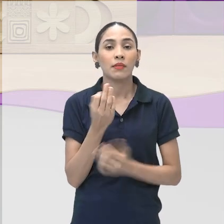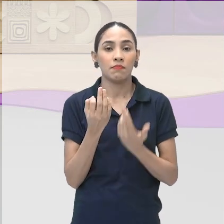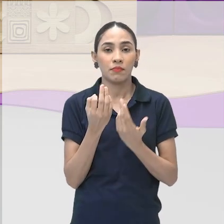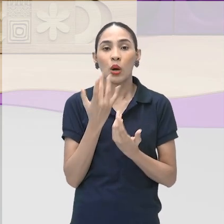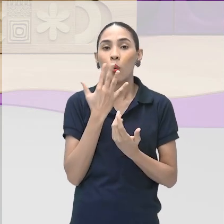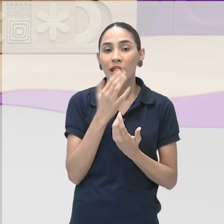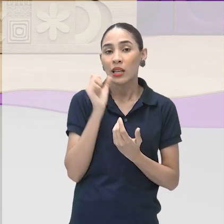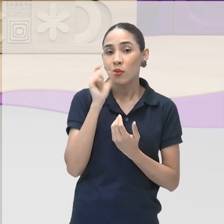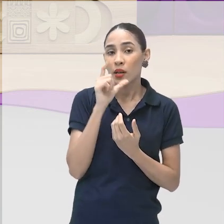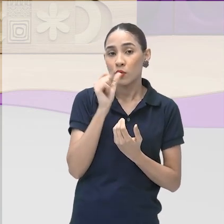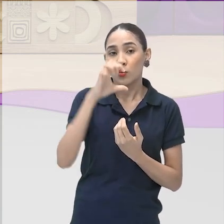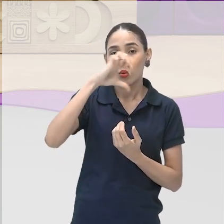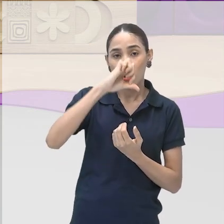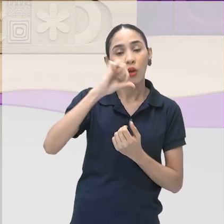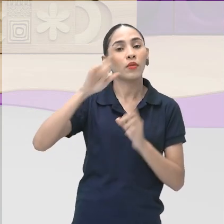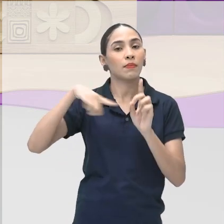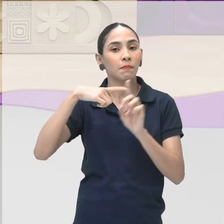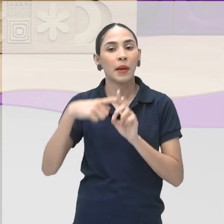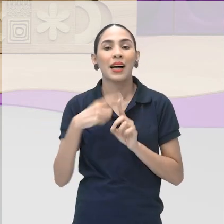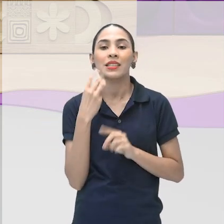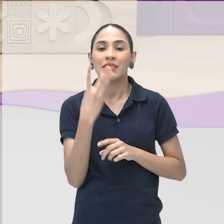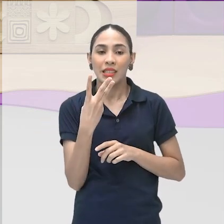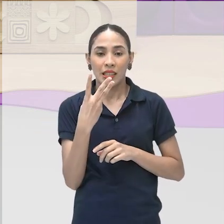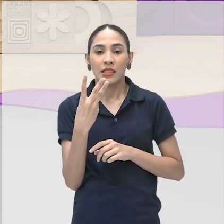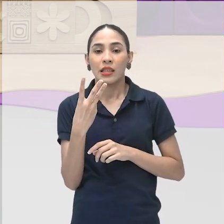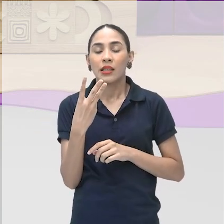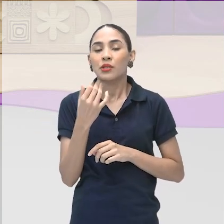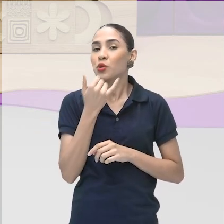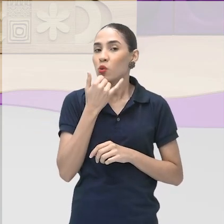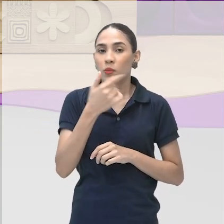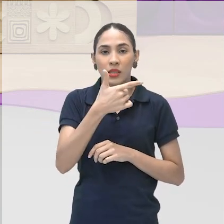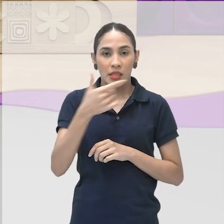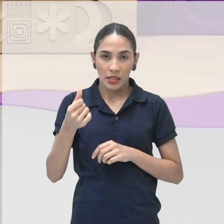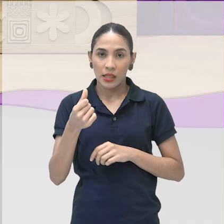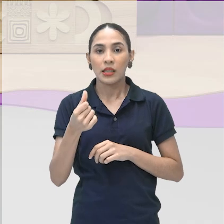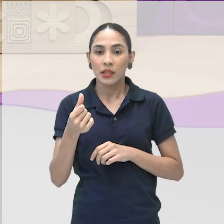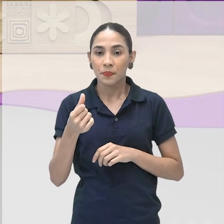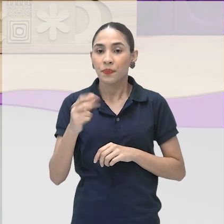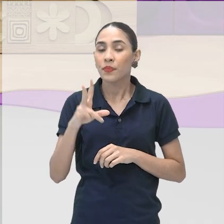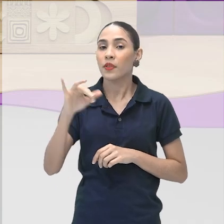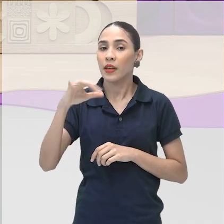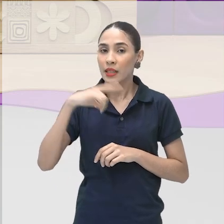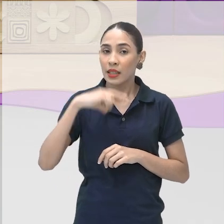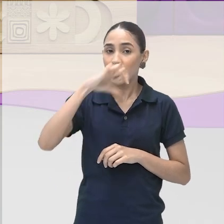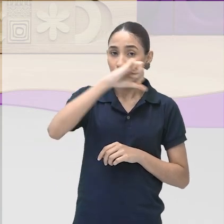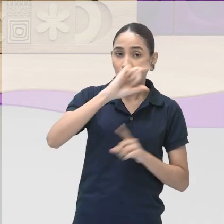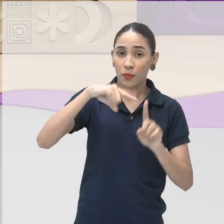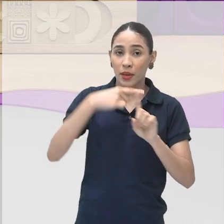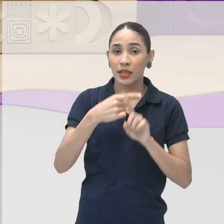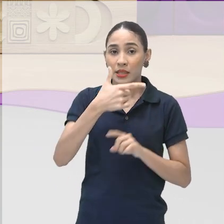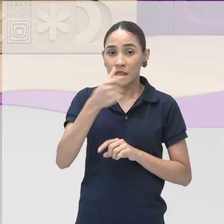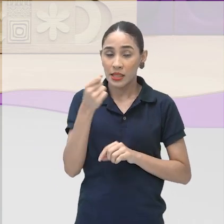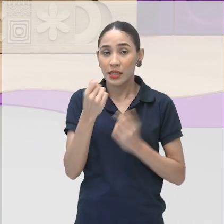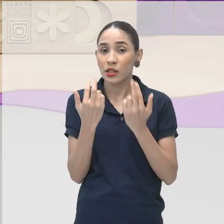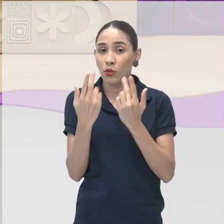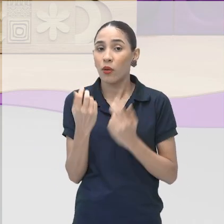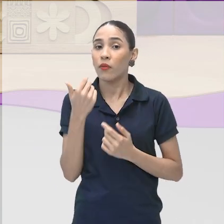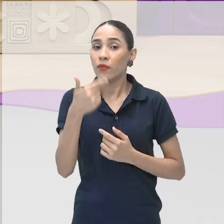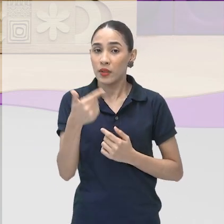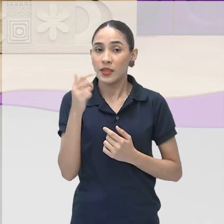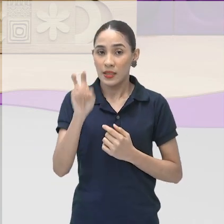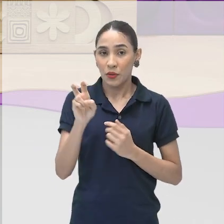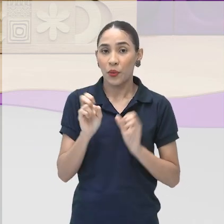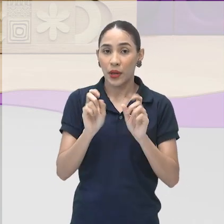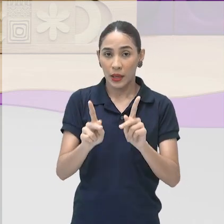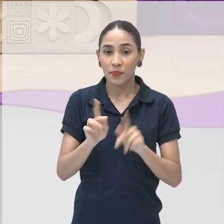a medida do quadrado amarelo, que é 16, eu vou ter 9 mais 16, que é igual a 25,